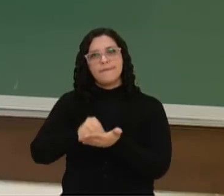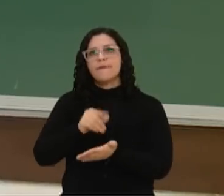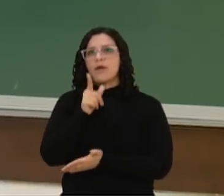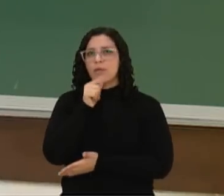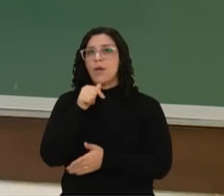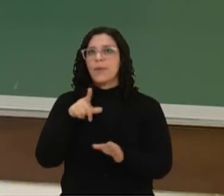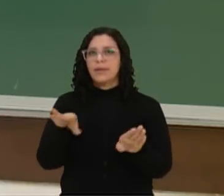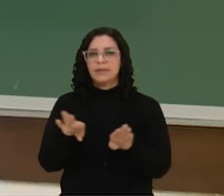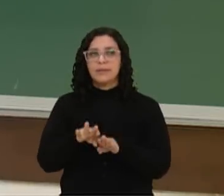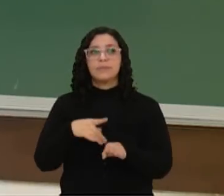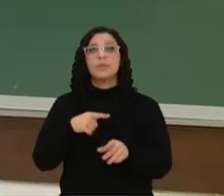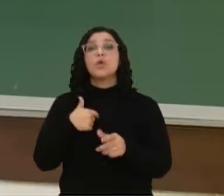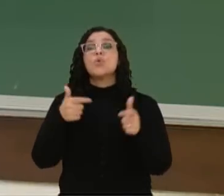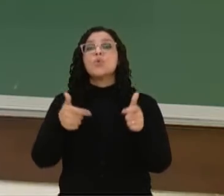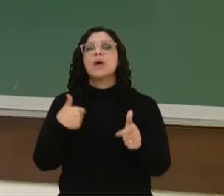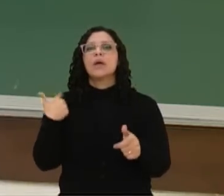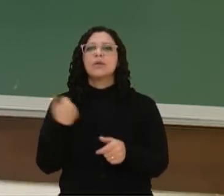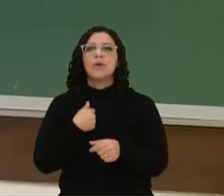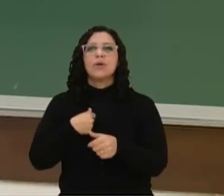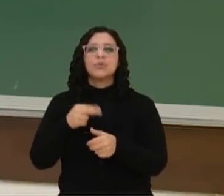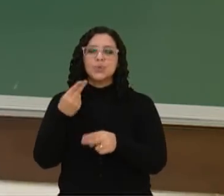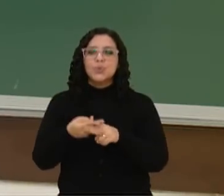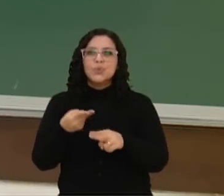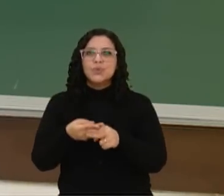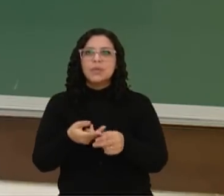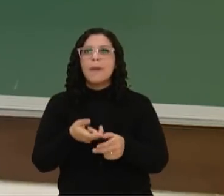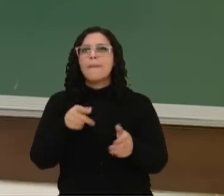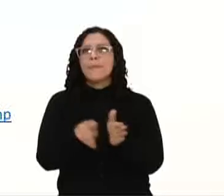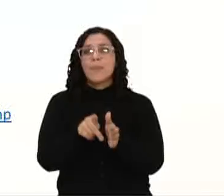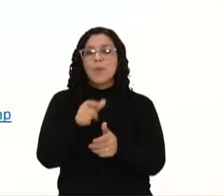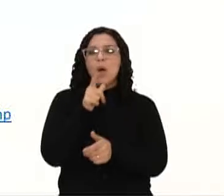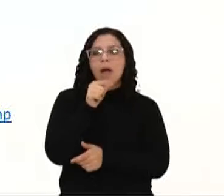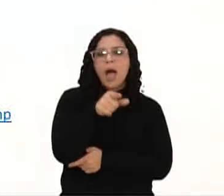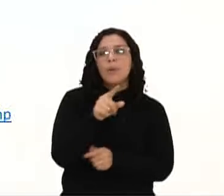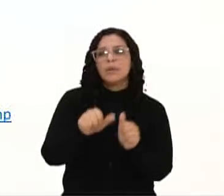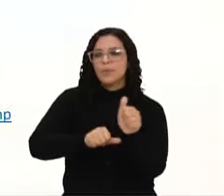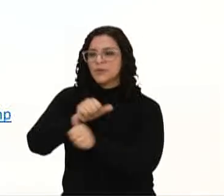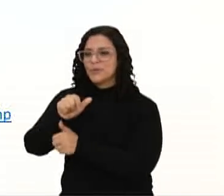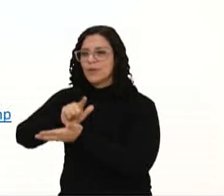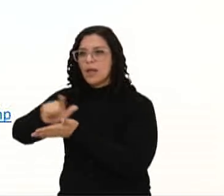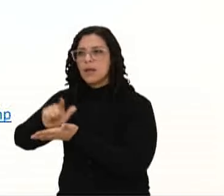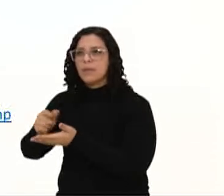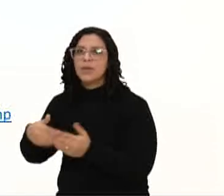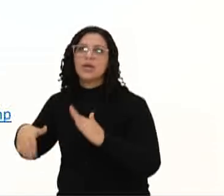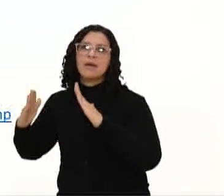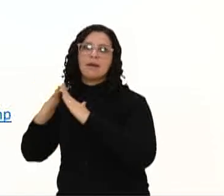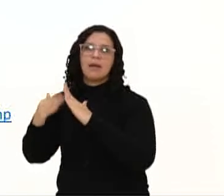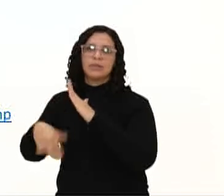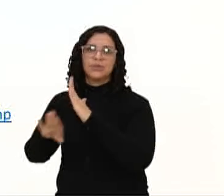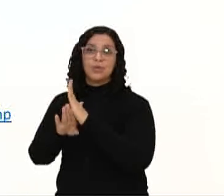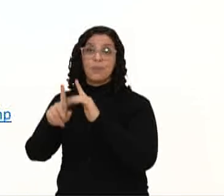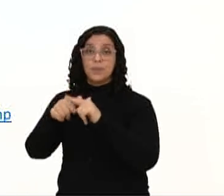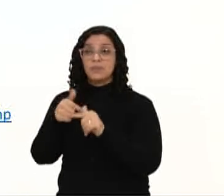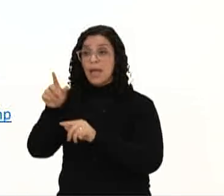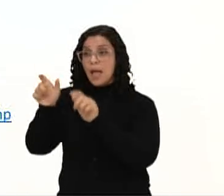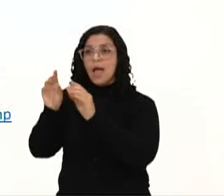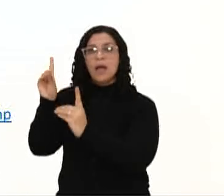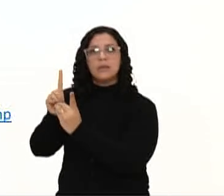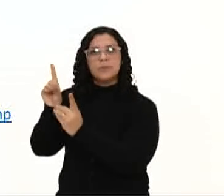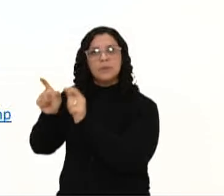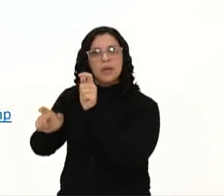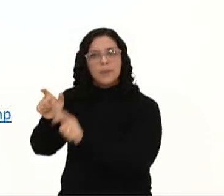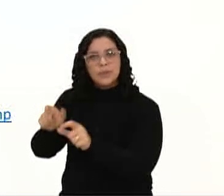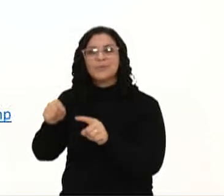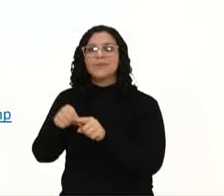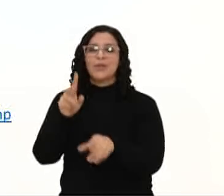as coletas de água para consumo. Então, tudo isso tem que estar em equilíbrio para que a população possa ser atendida